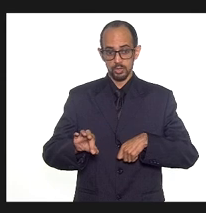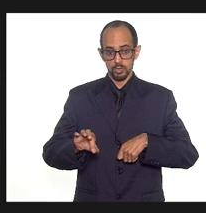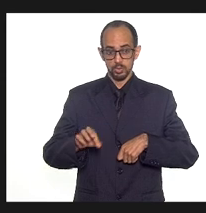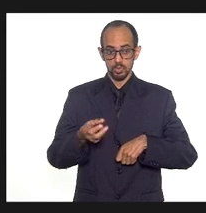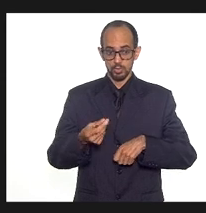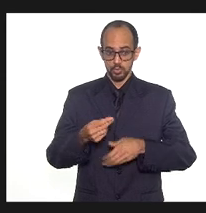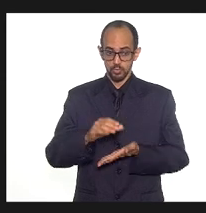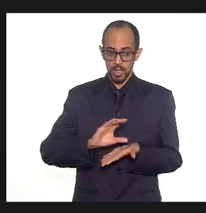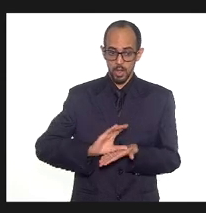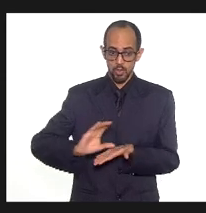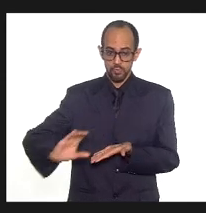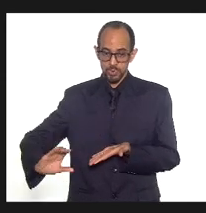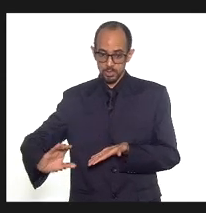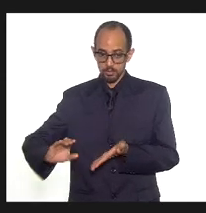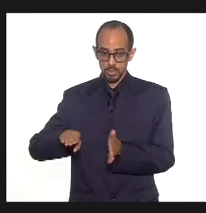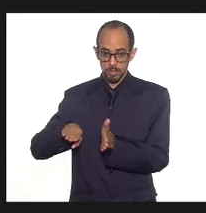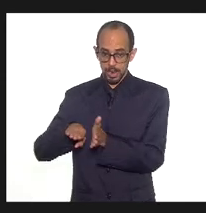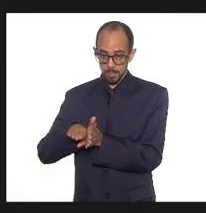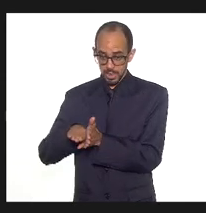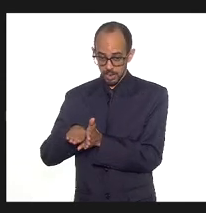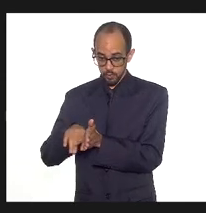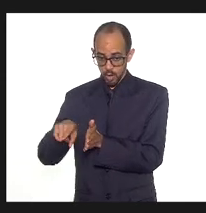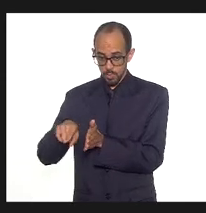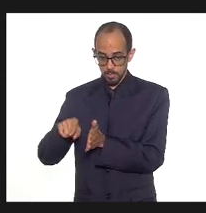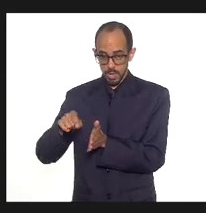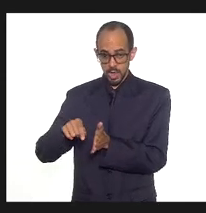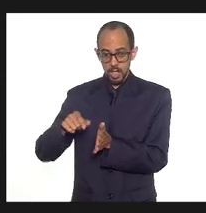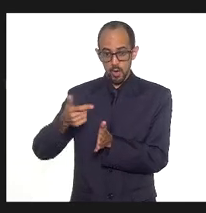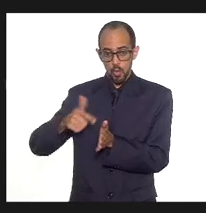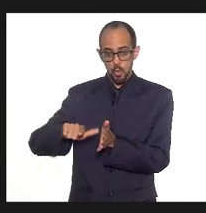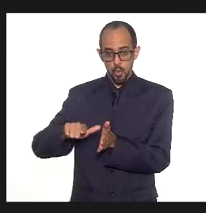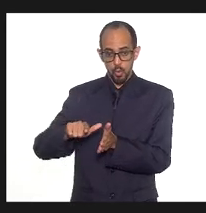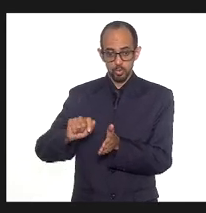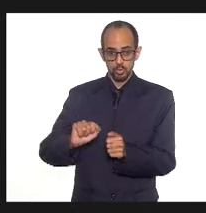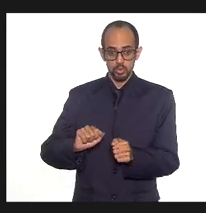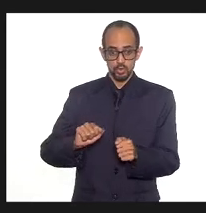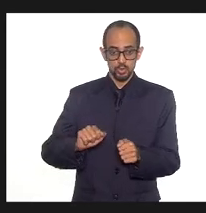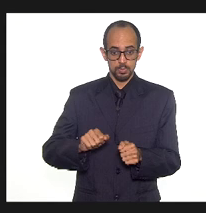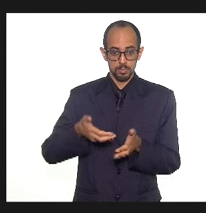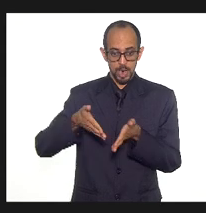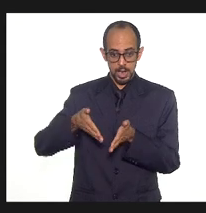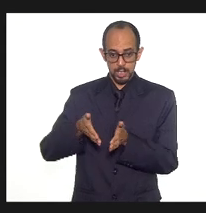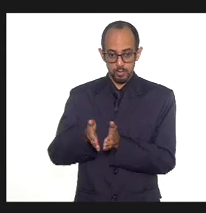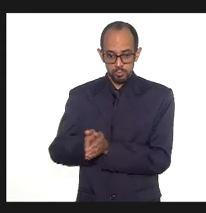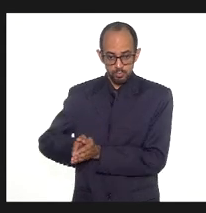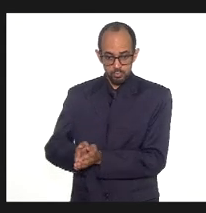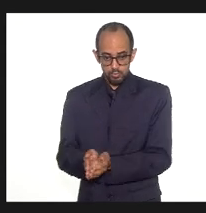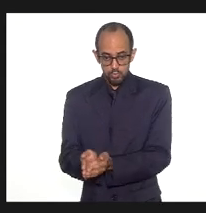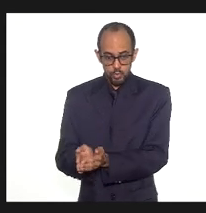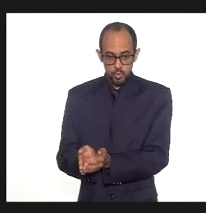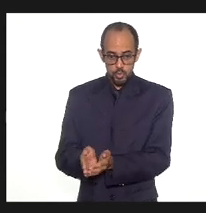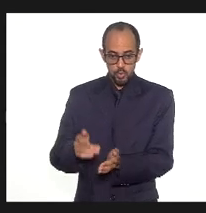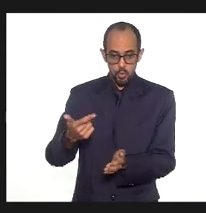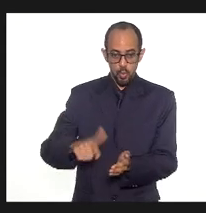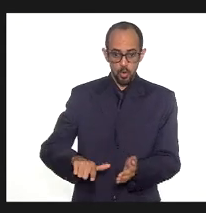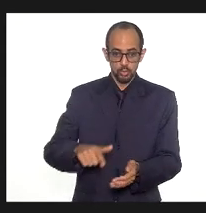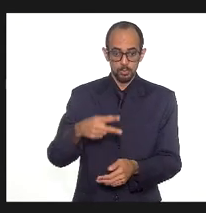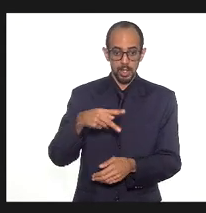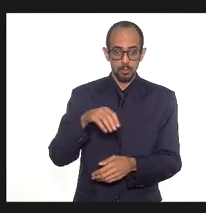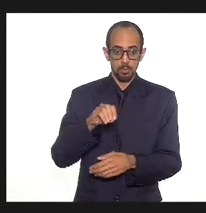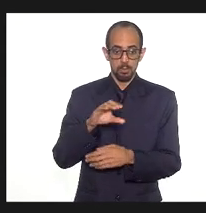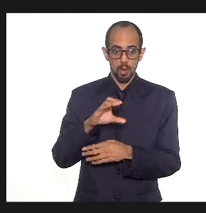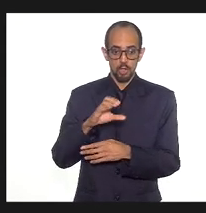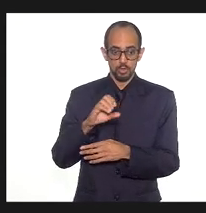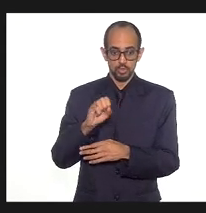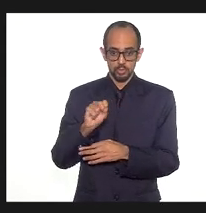terço para equipamento submarino e outro terço para equipamentos de poço. E aqui tem um esquemático só